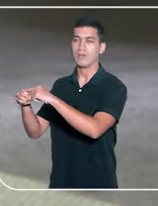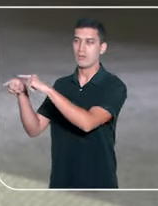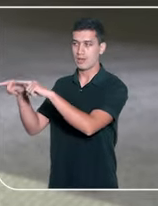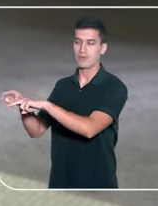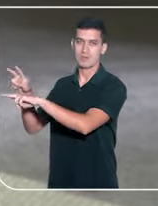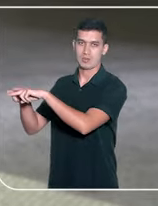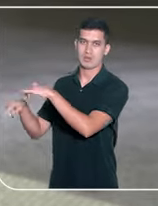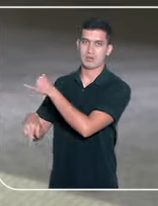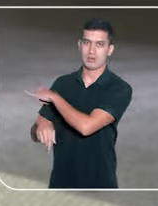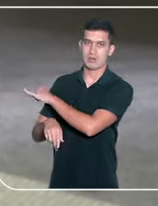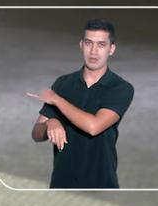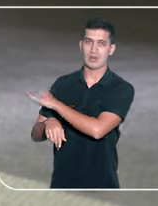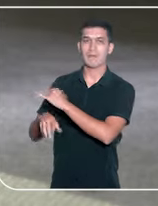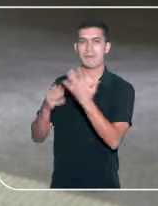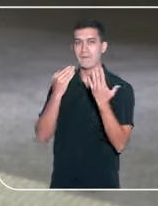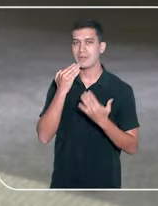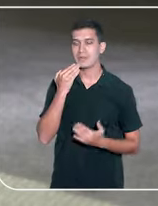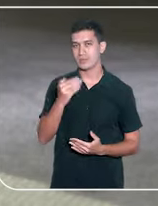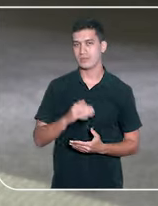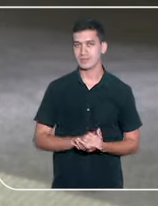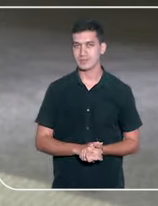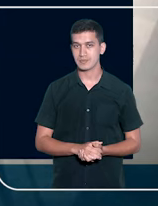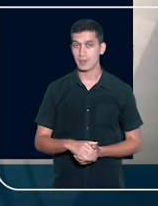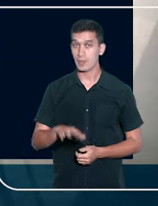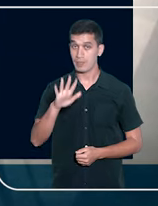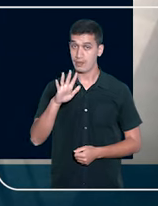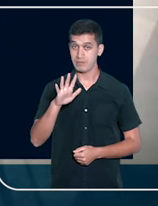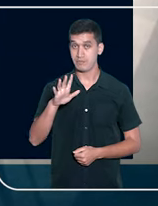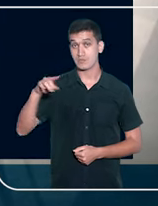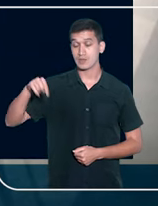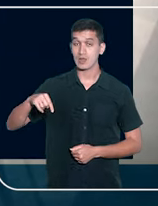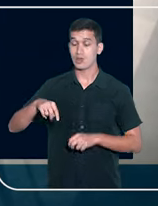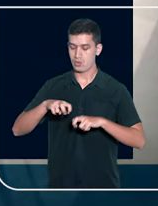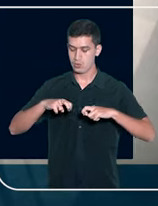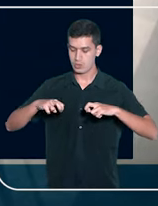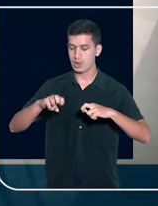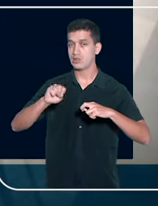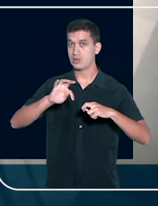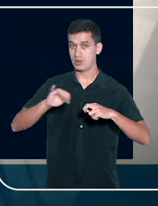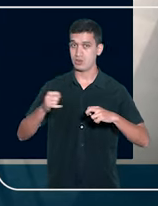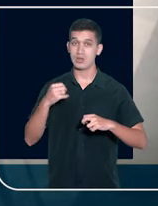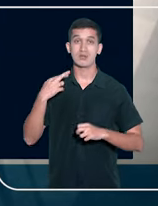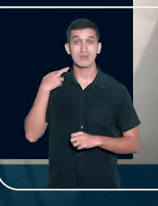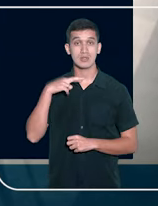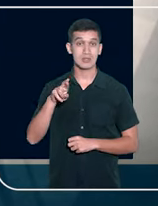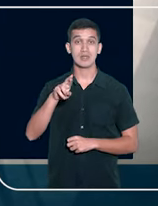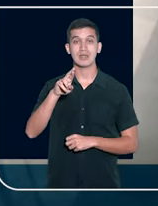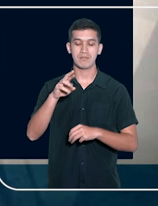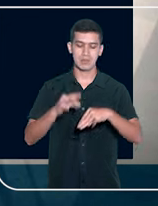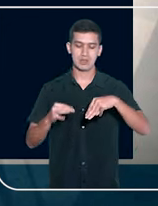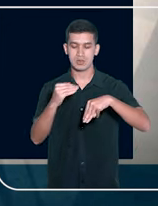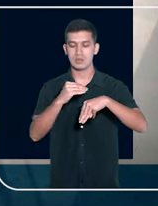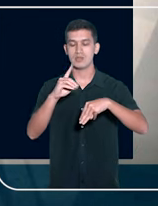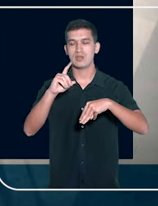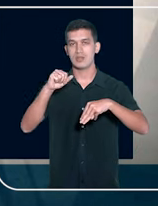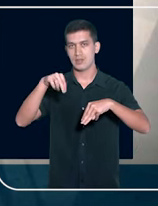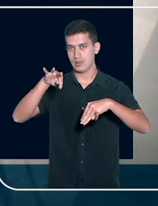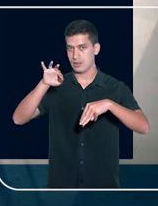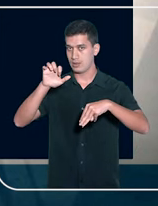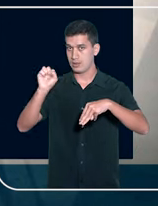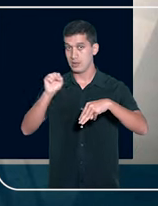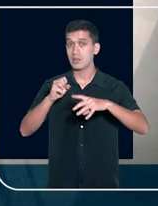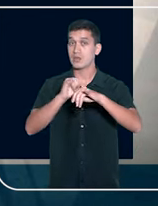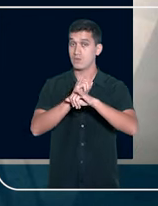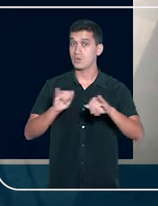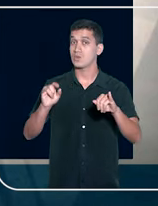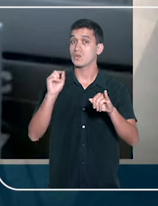estado pudesse ser cumprido imediatamente o relator do pedido na quinta turma Ministro Ribeiro Dantas apontou que o deferimento da